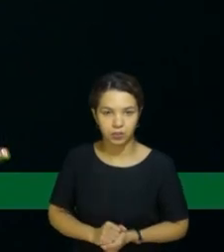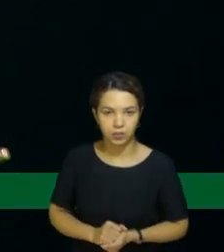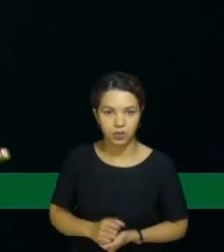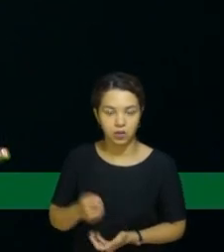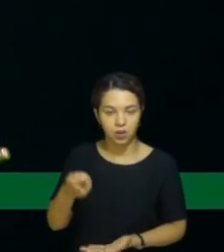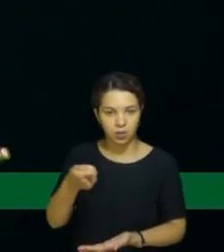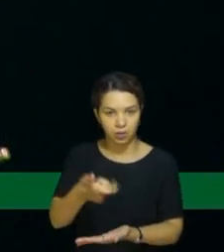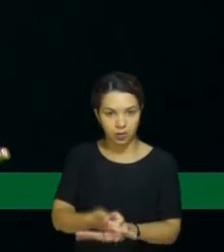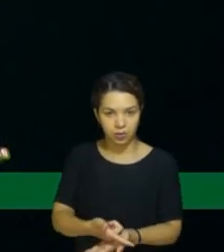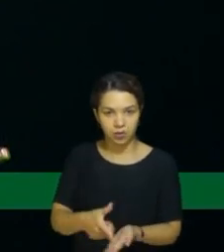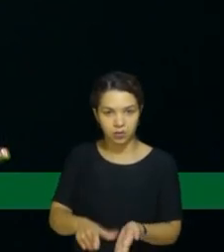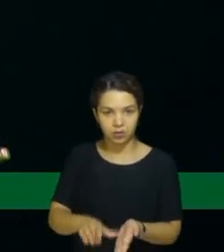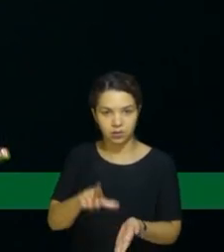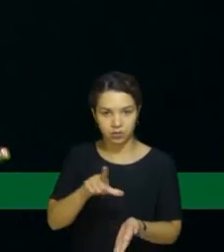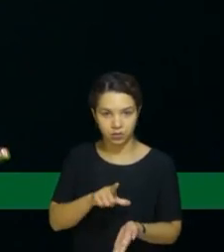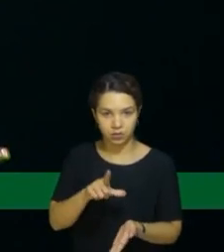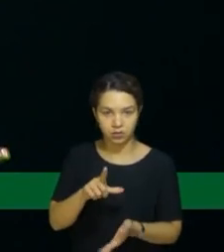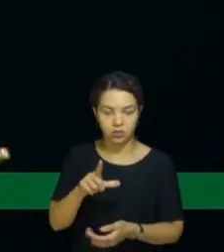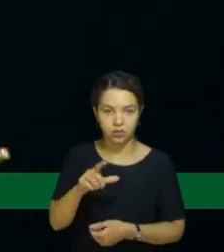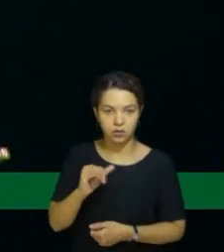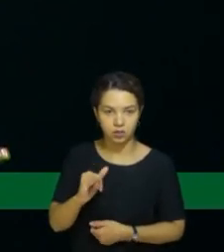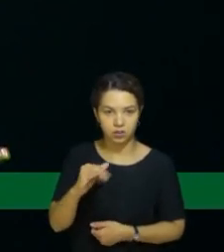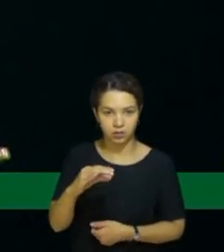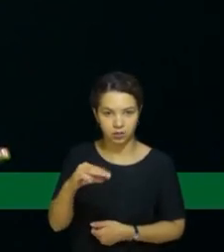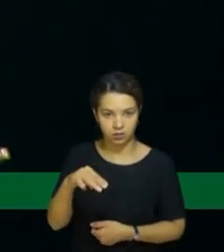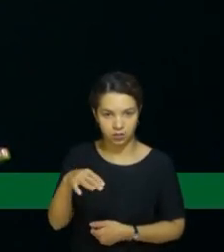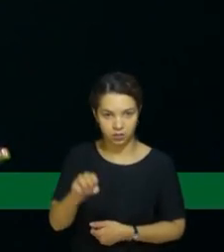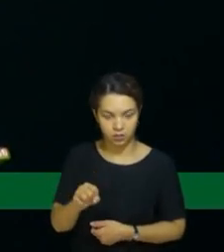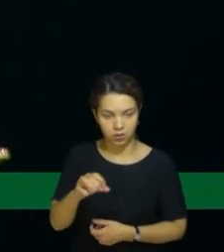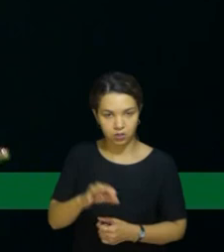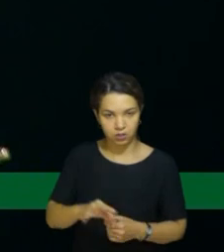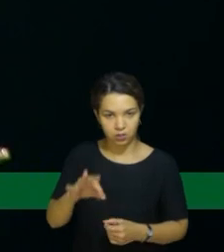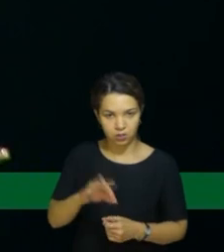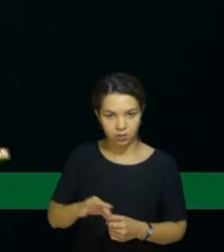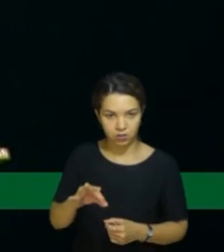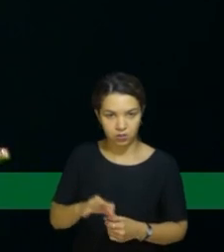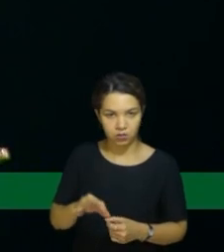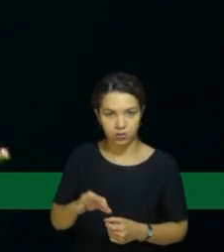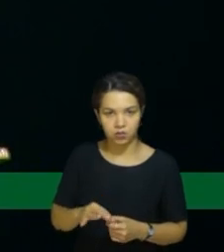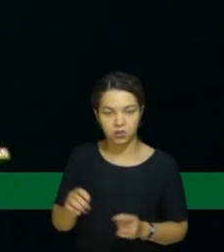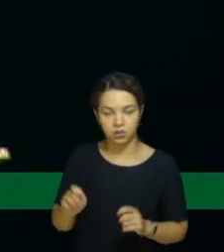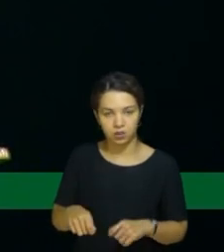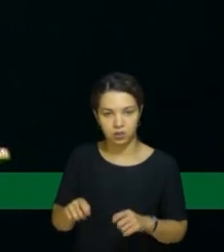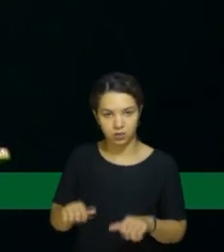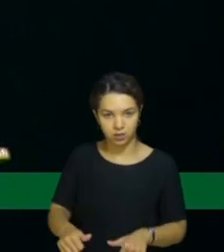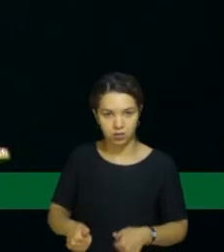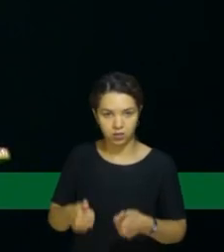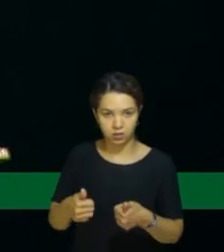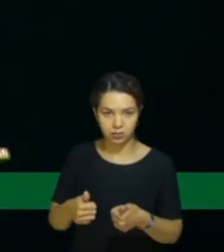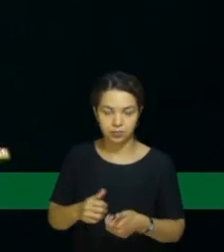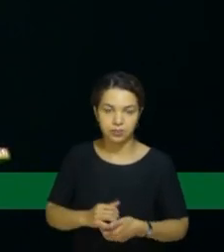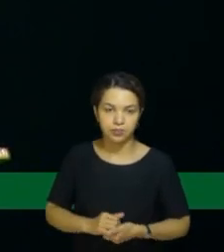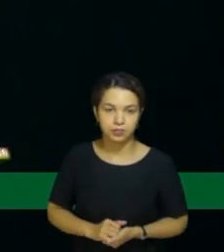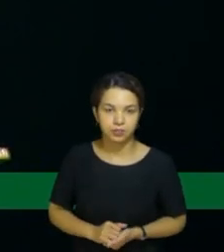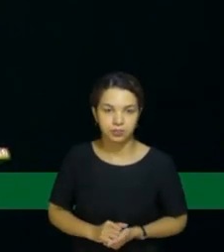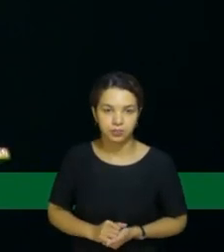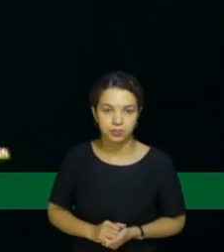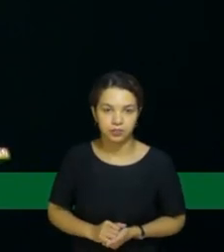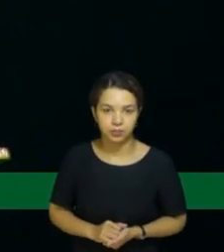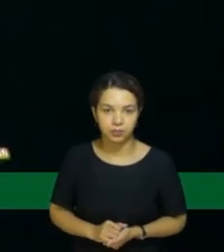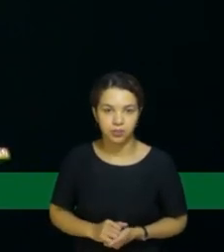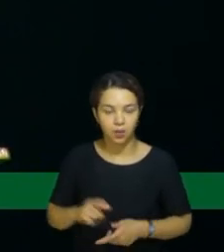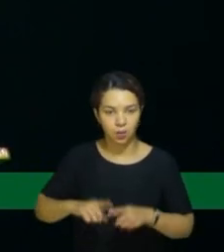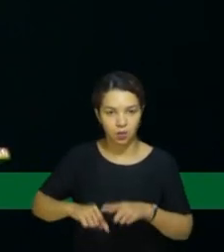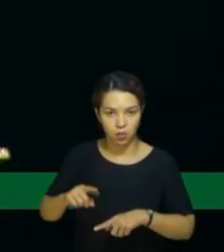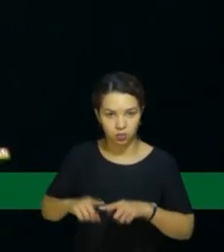antecipado do ICMS na fonte Industrial se amolda e se aperfei afeiçoa a mercadorias ofertadas